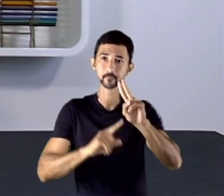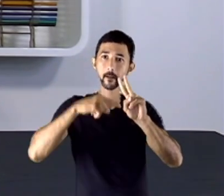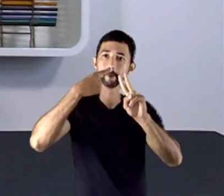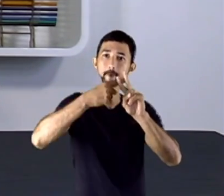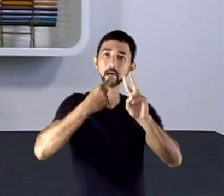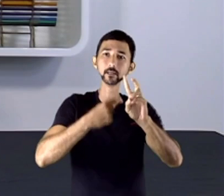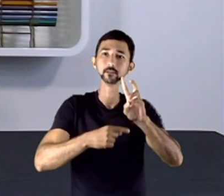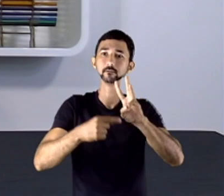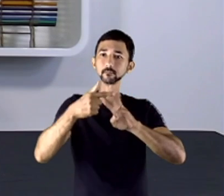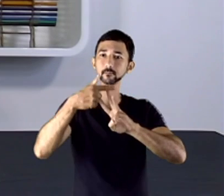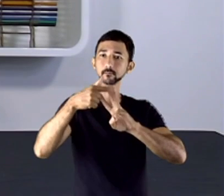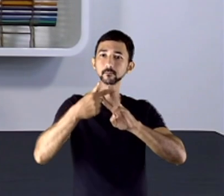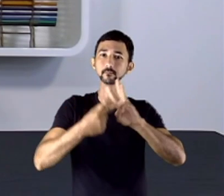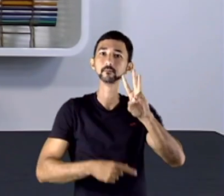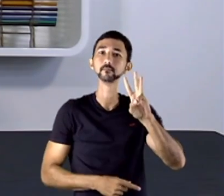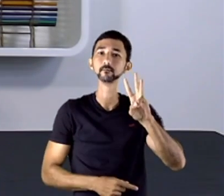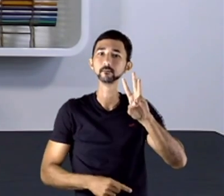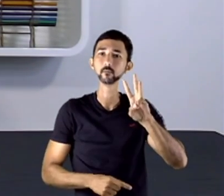Três passagens,